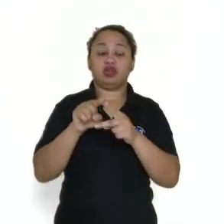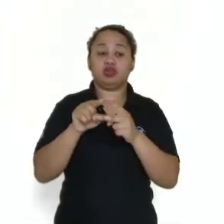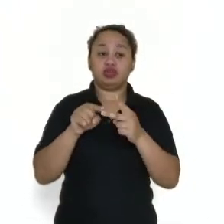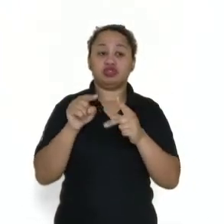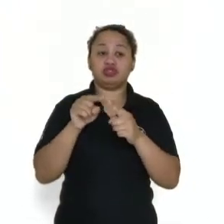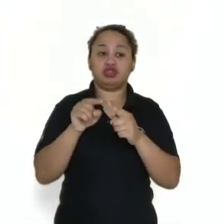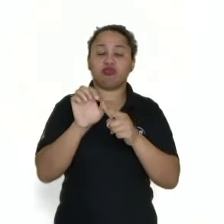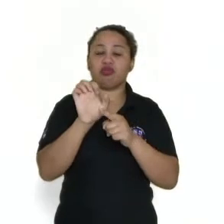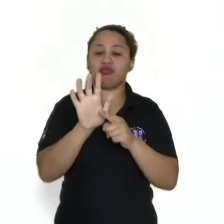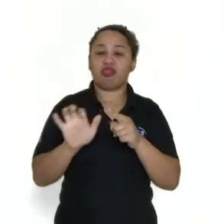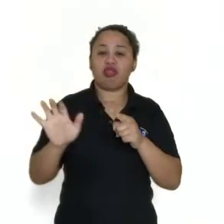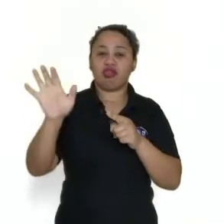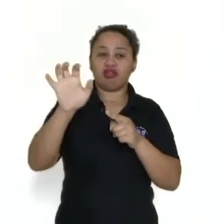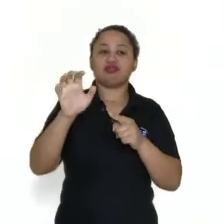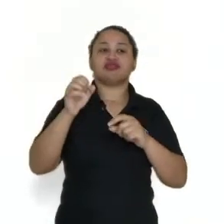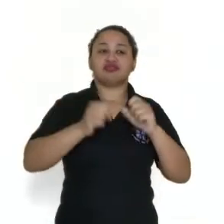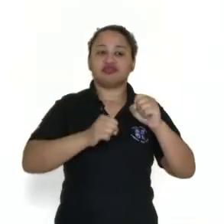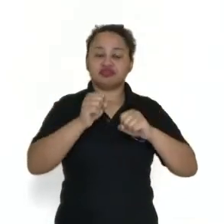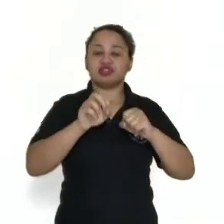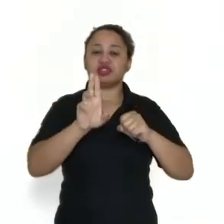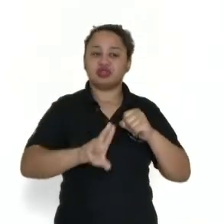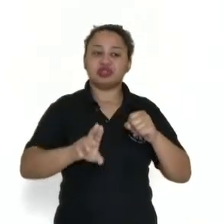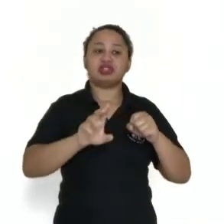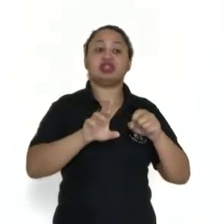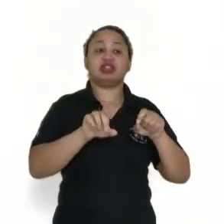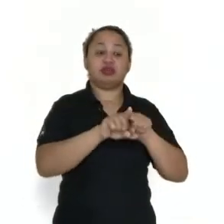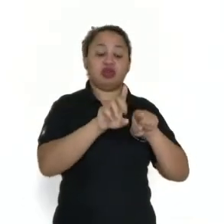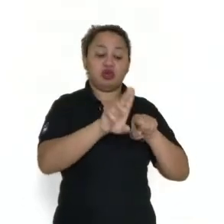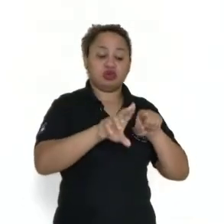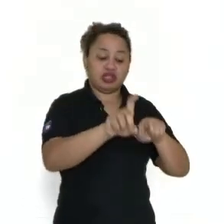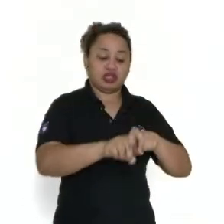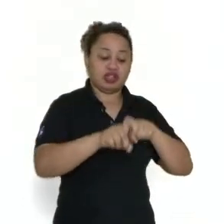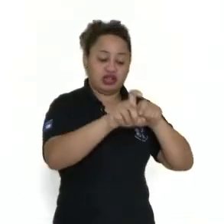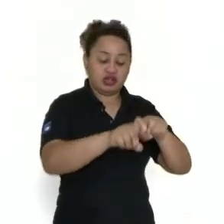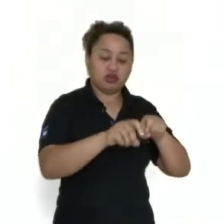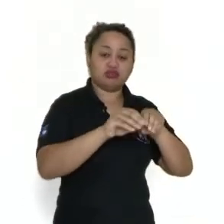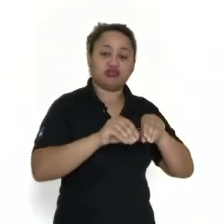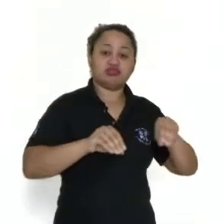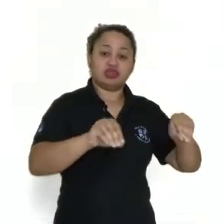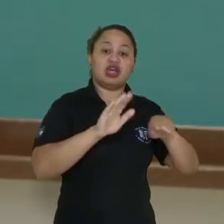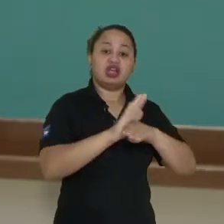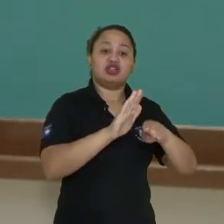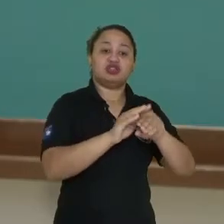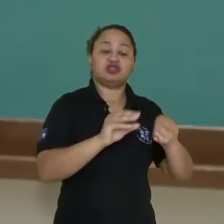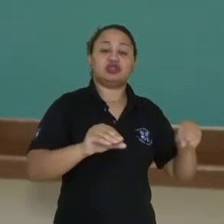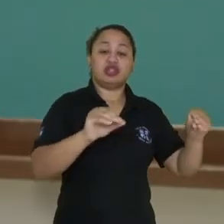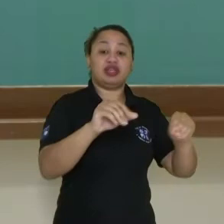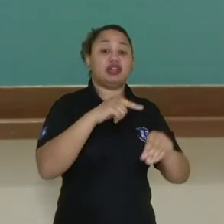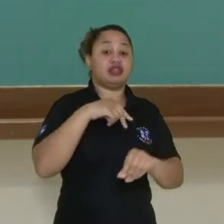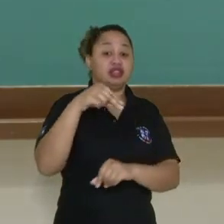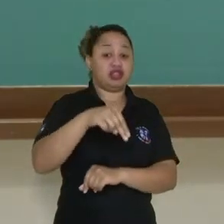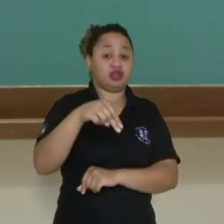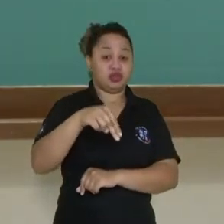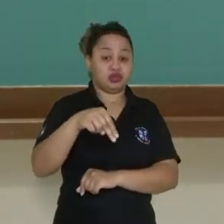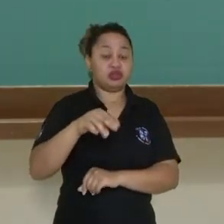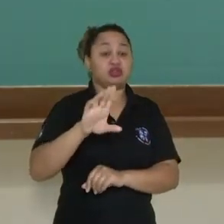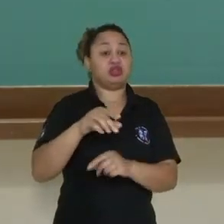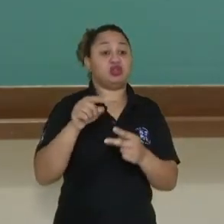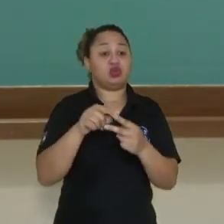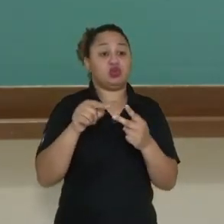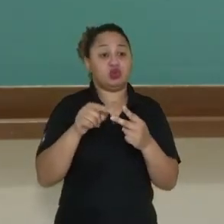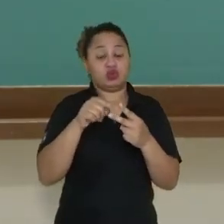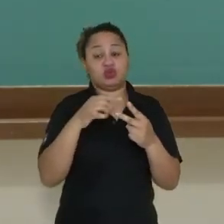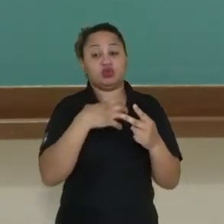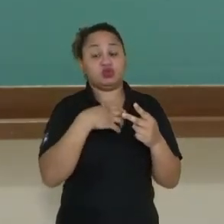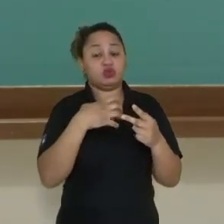combustíveis fósseis e também a sua utilização na agricultura de fertilizantes que vão conter esse nitrogênio. Então são duas formas também que o ser